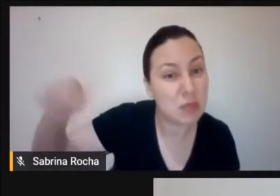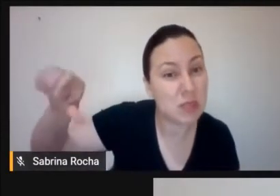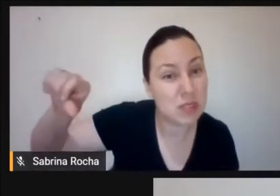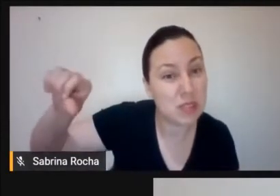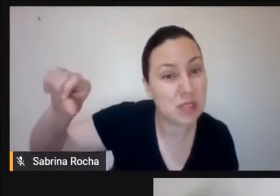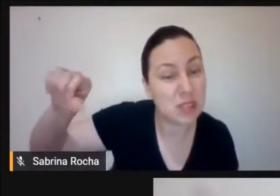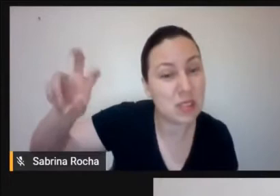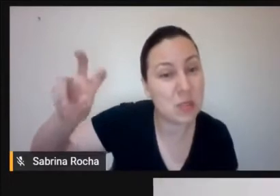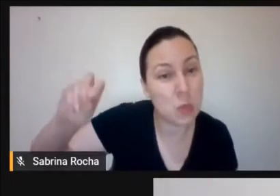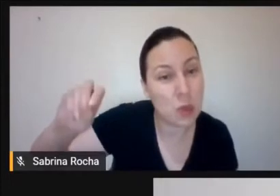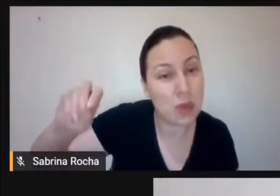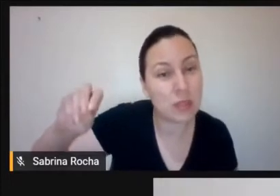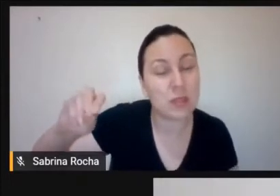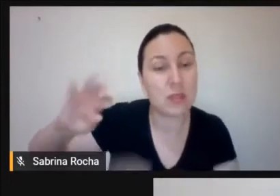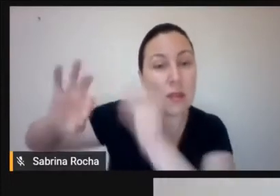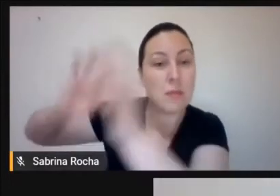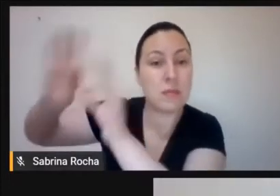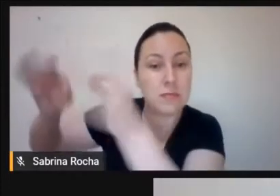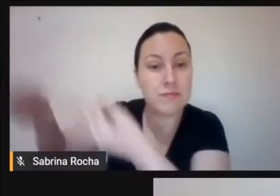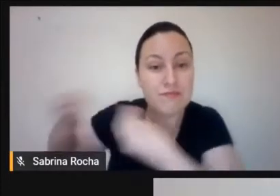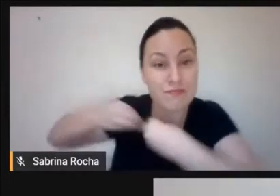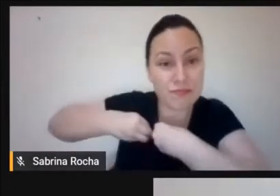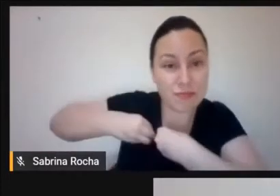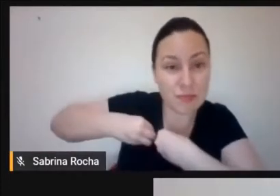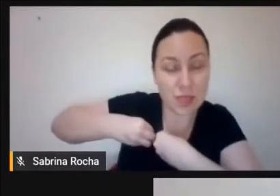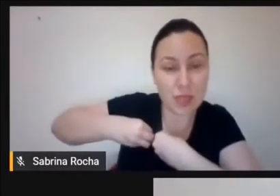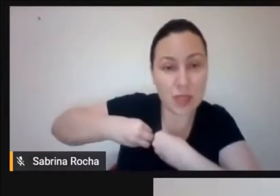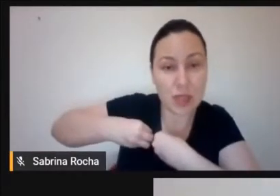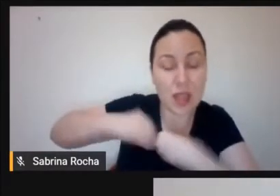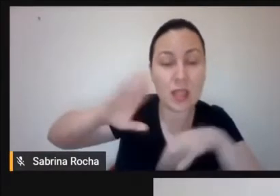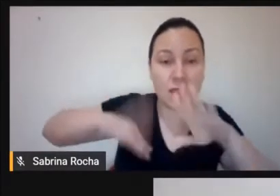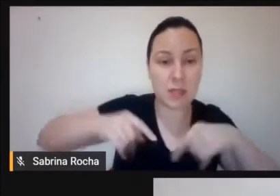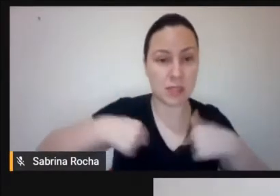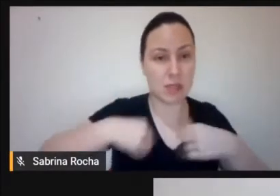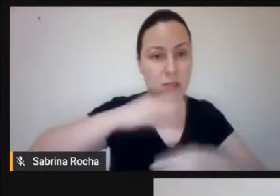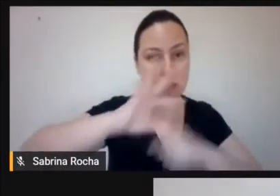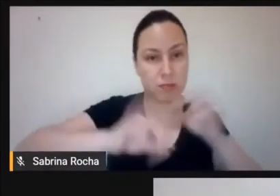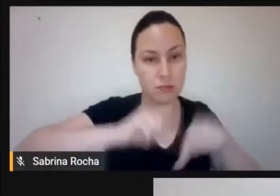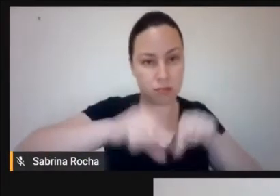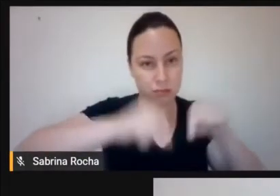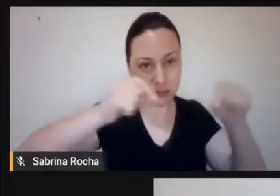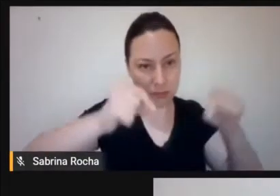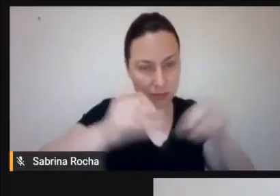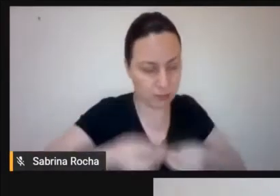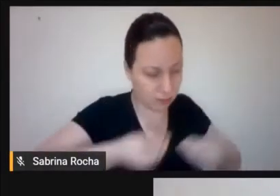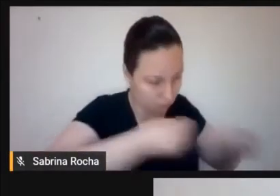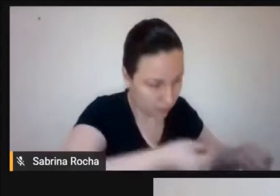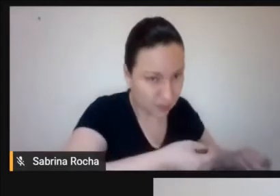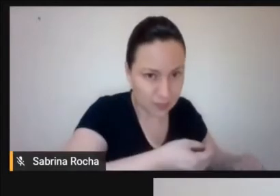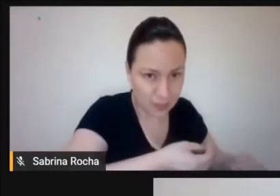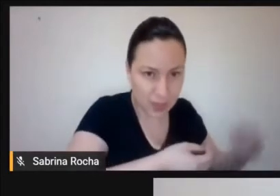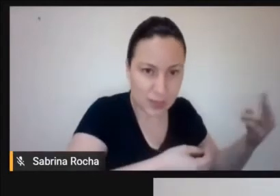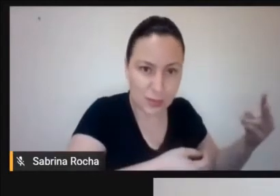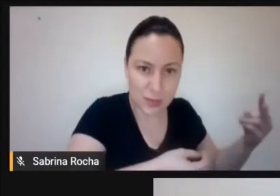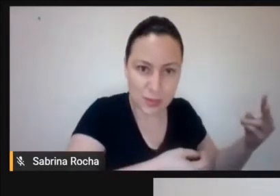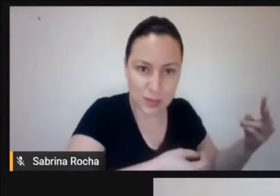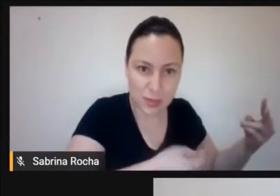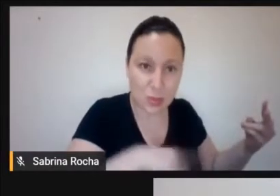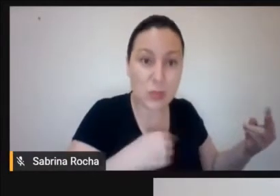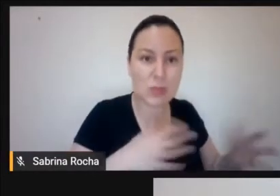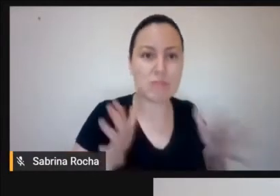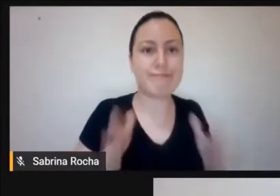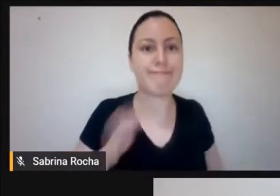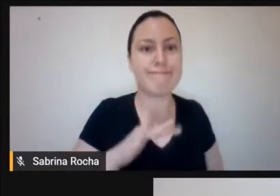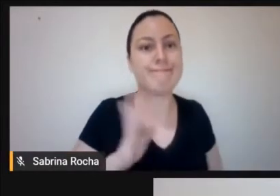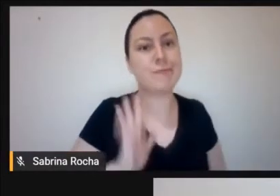presente e tudo, vai ser entregue para essas gerações que você está se referindo agora. Quer dizer, a gente já empacotou